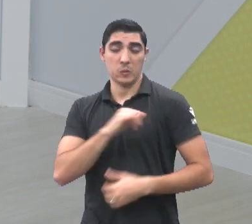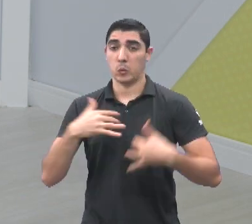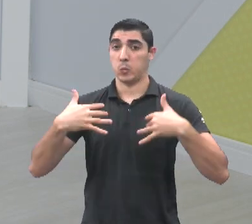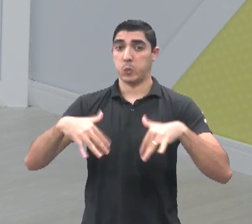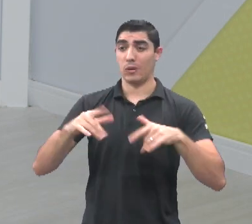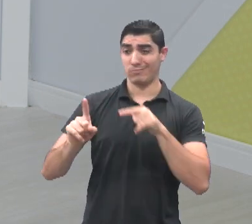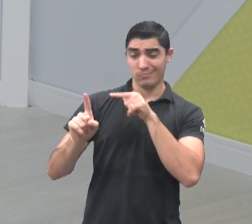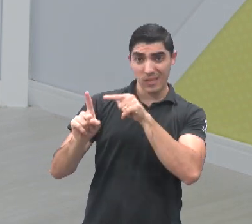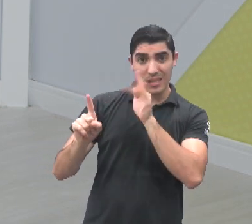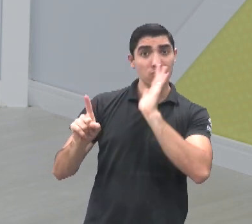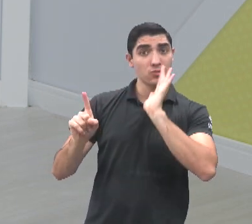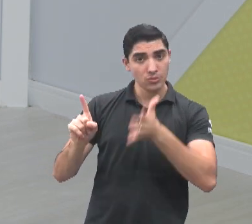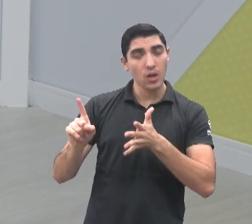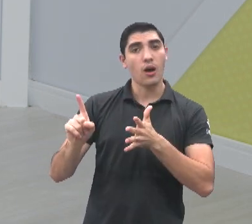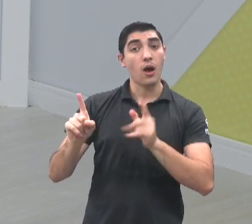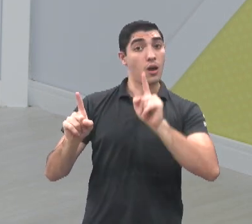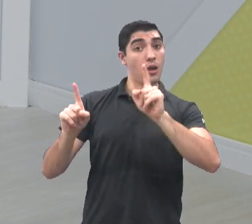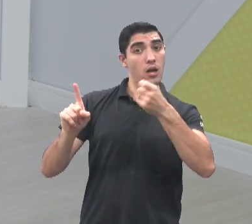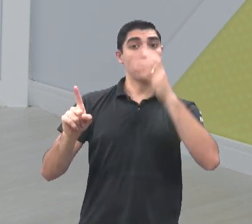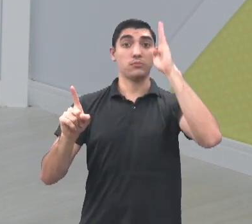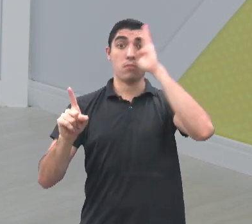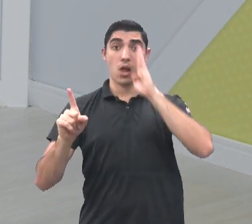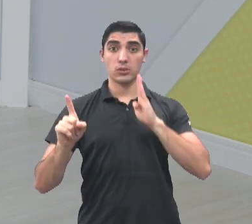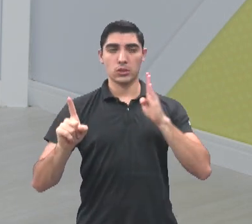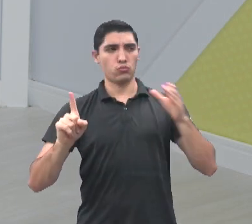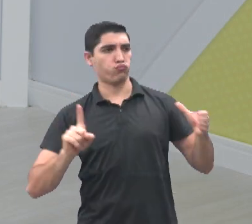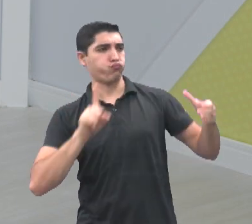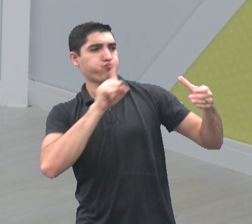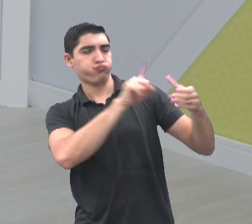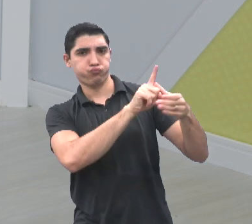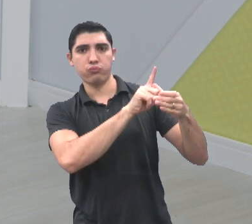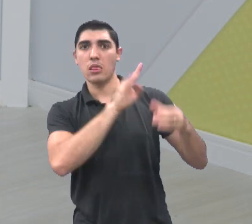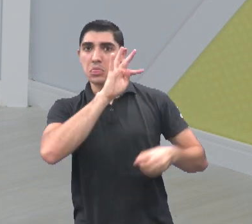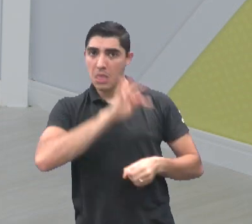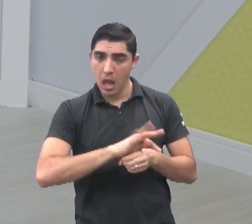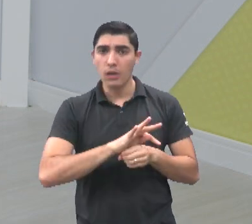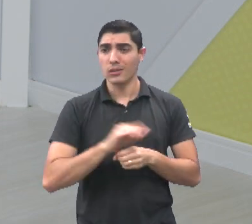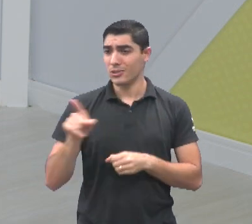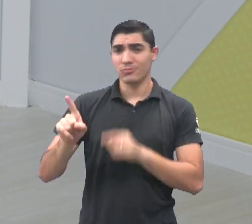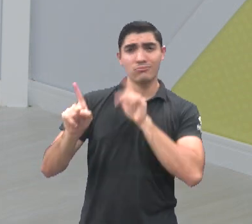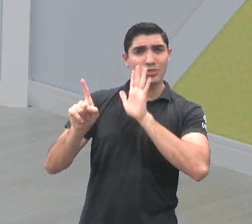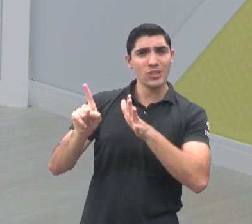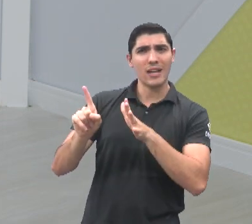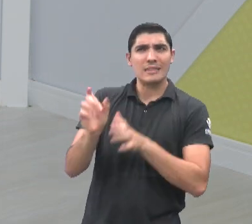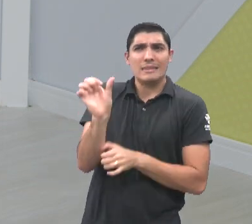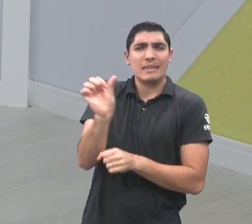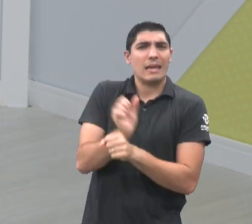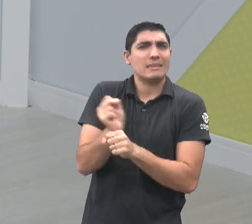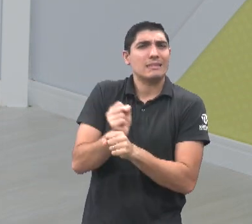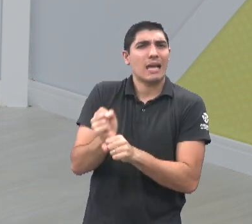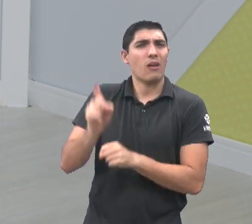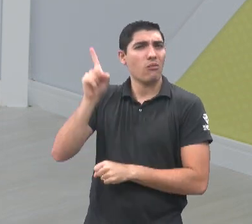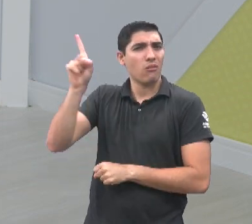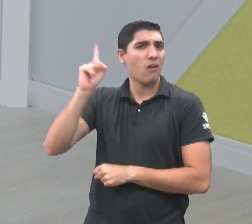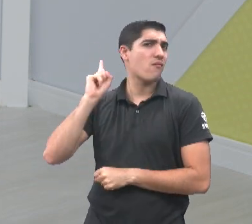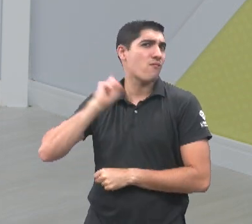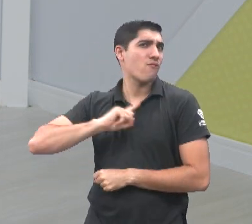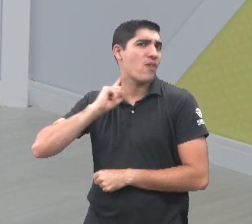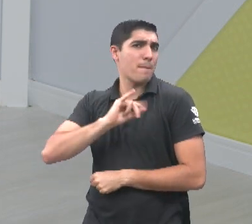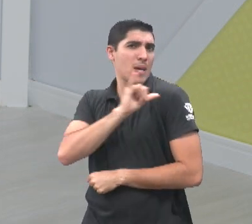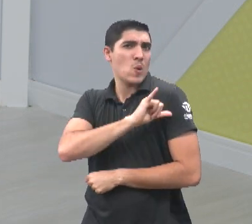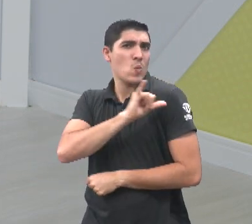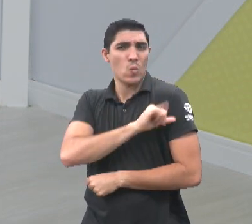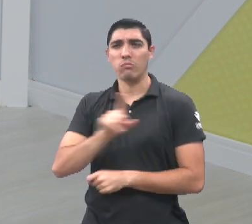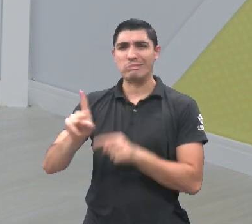foi técnico recente da seleção brasileira e também do Flamengo, já estava lá mais de 6 anos. Gustavinho que inclusive fez